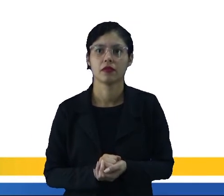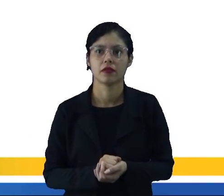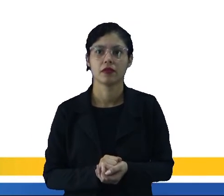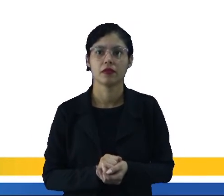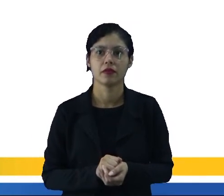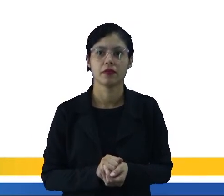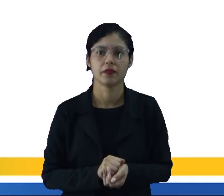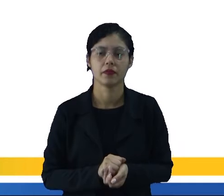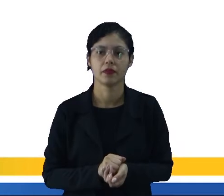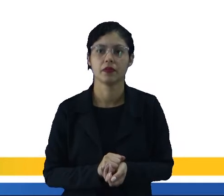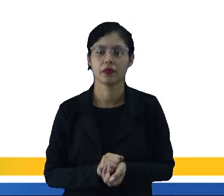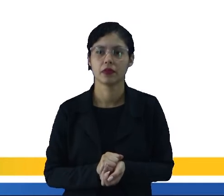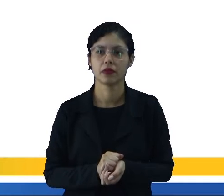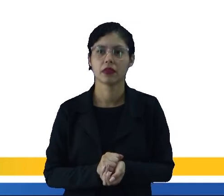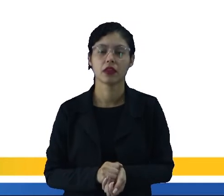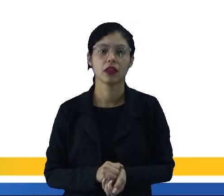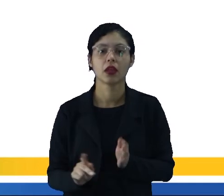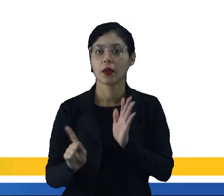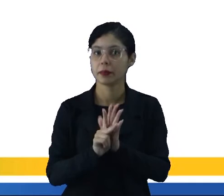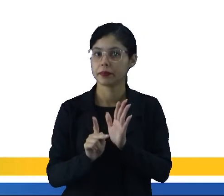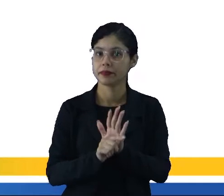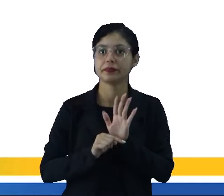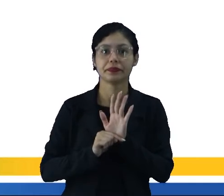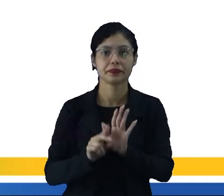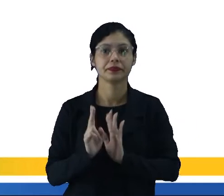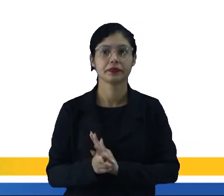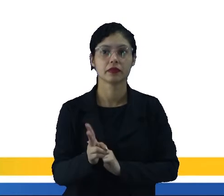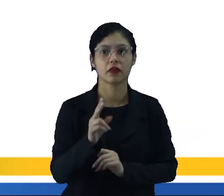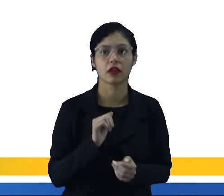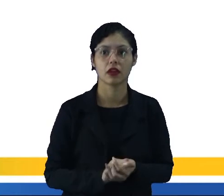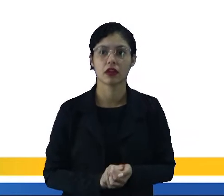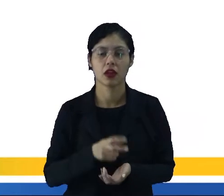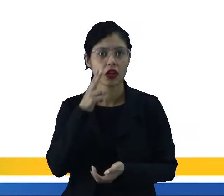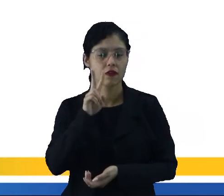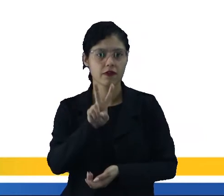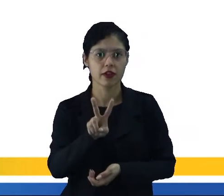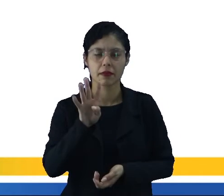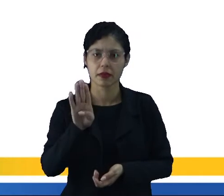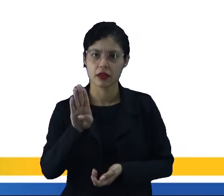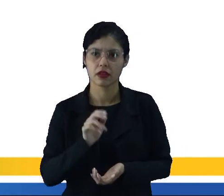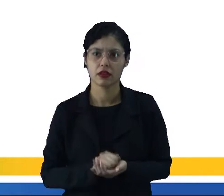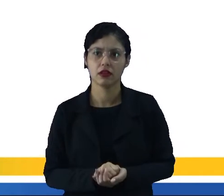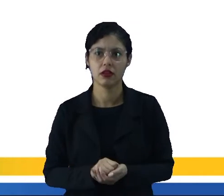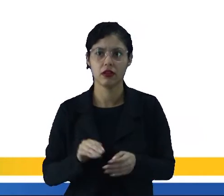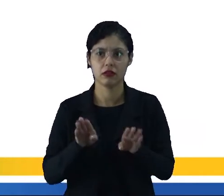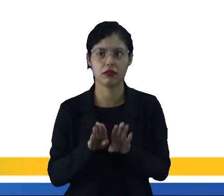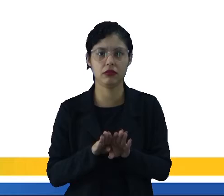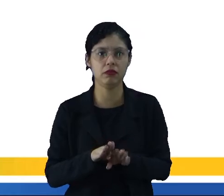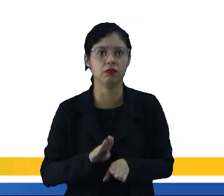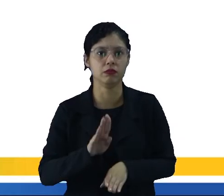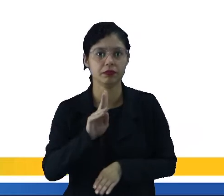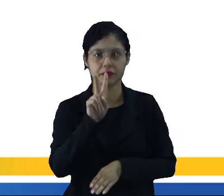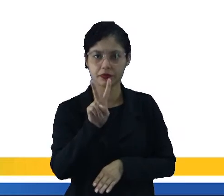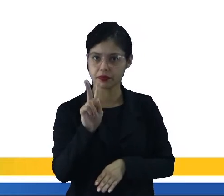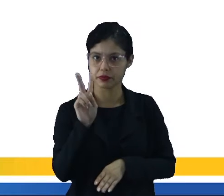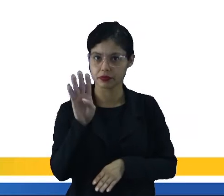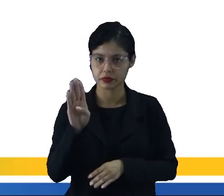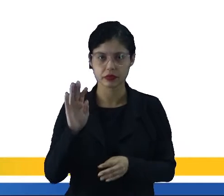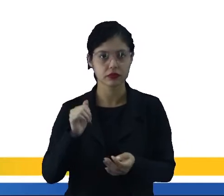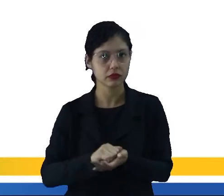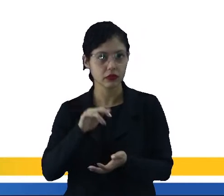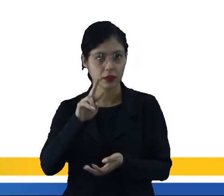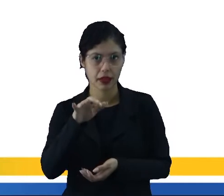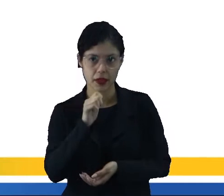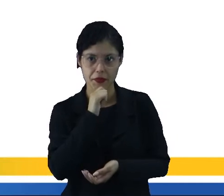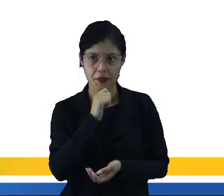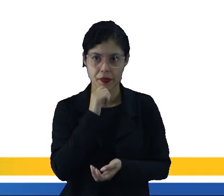Então vamos lá determinando o volume da barraca de Bernardo por VB então va é de Arthur VB é de Bernardo